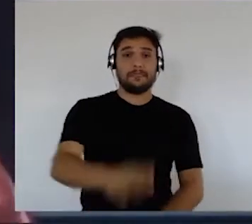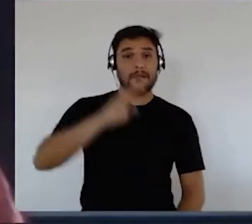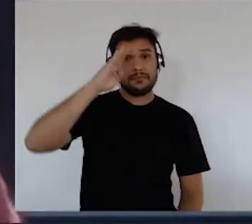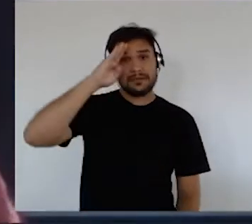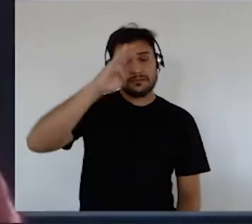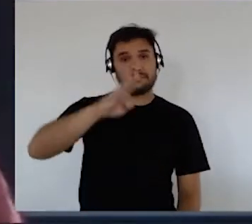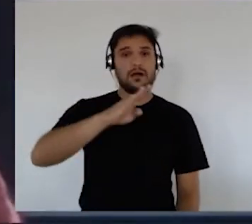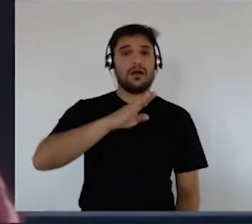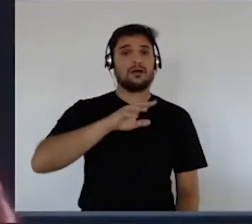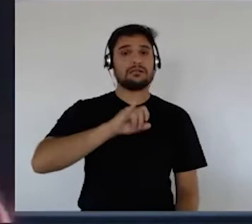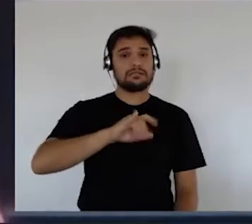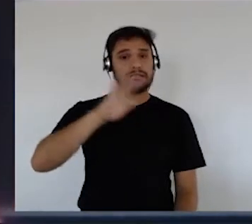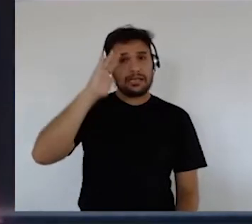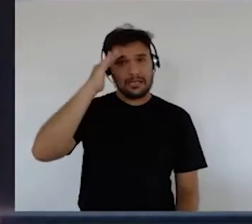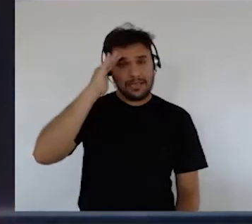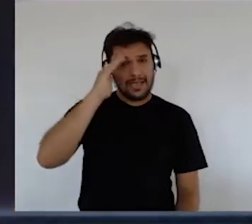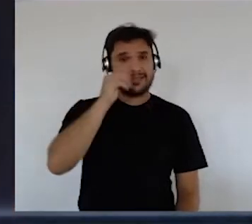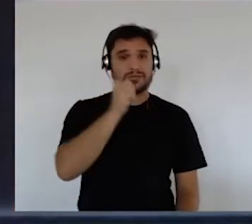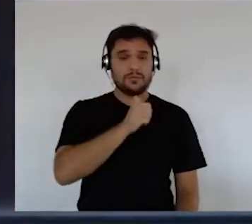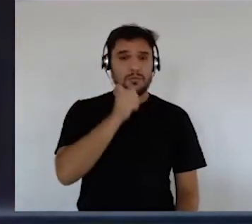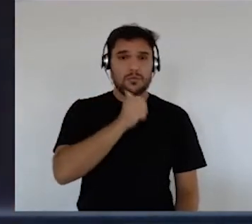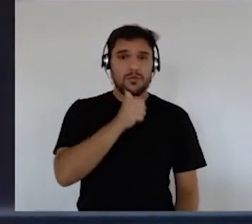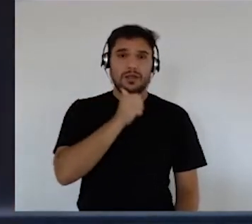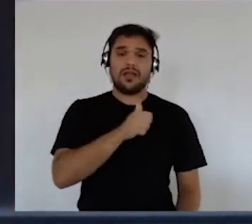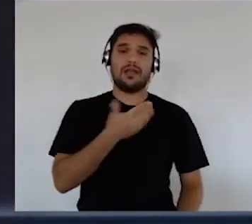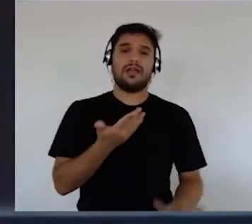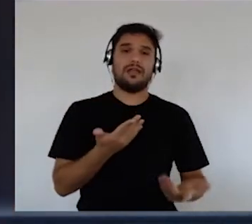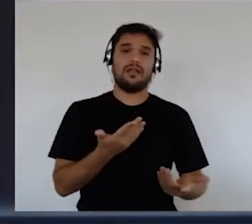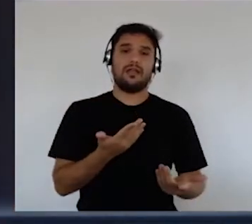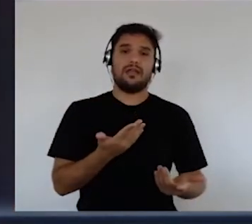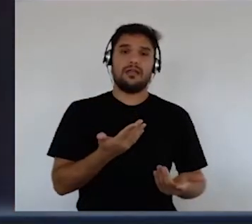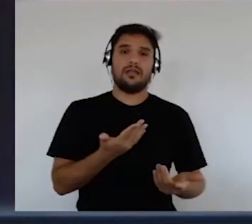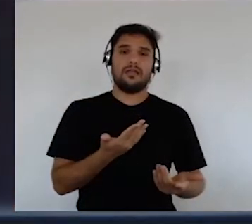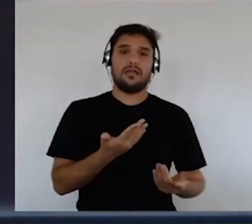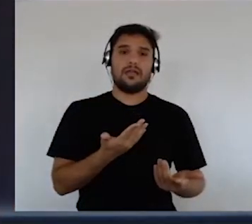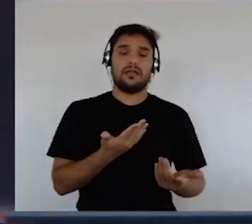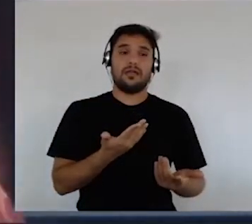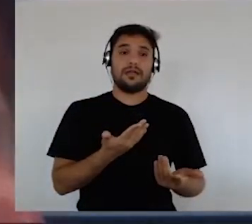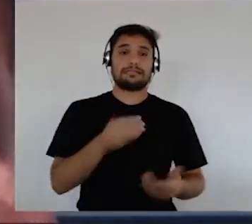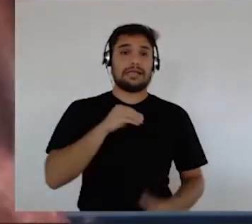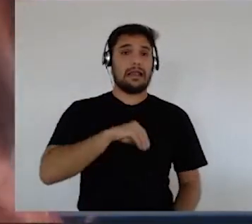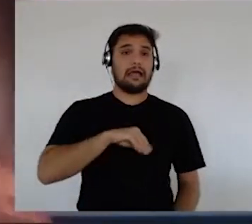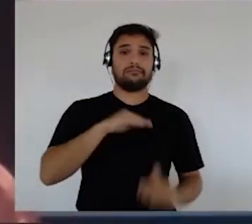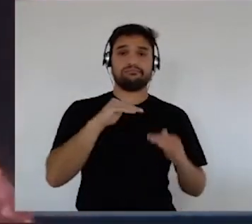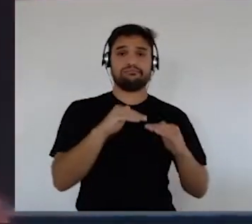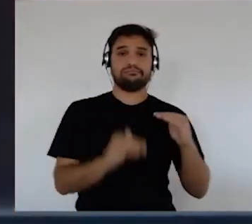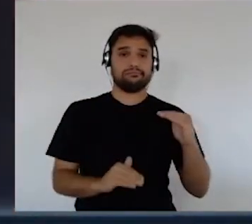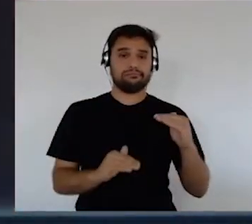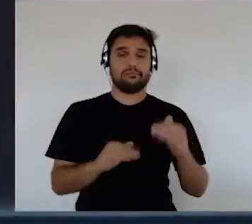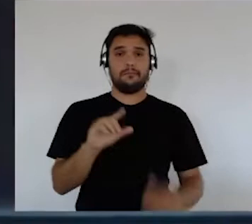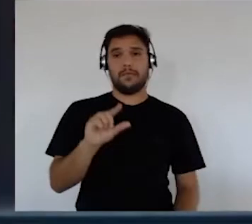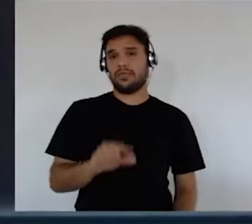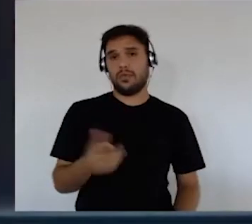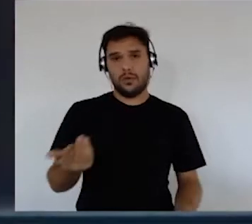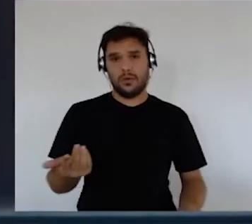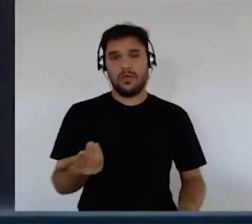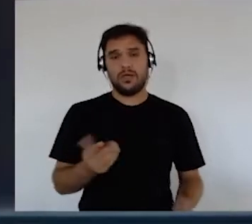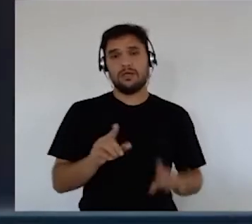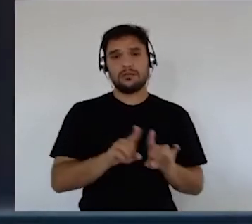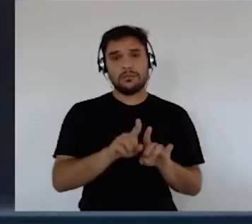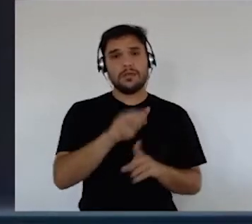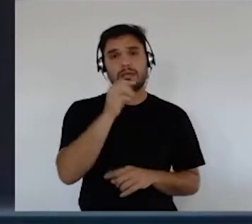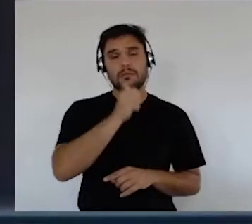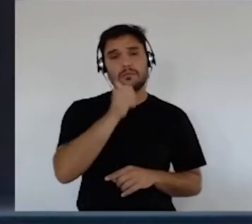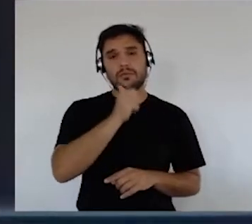quando a gente entende que as mulheres, muitas vezes, são aquelas que têm a menor remuneração e, muitas vezes, aquelas que